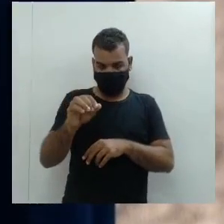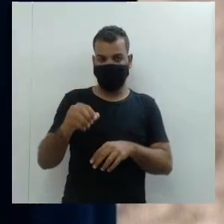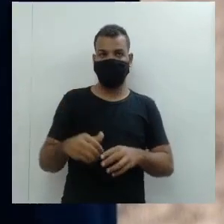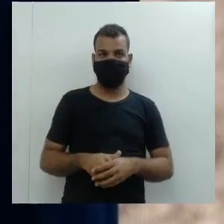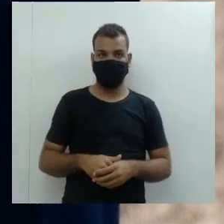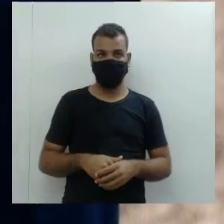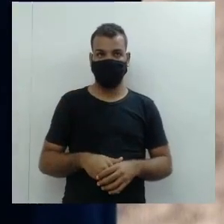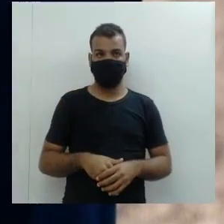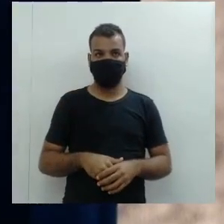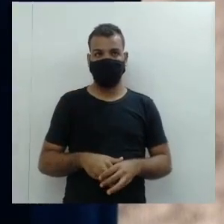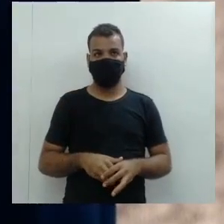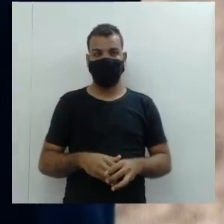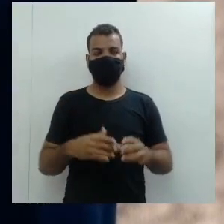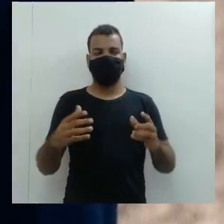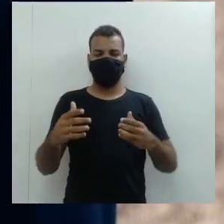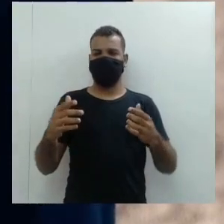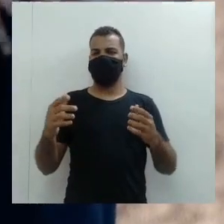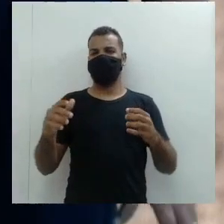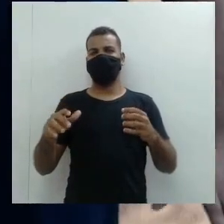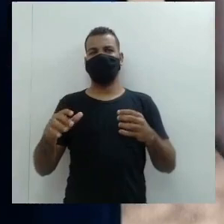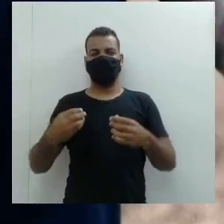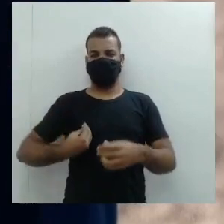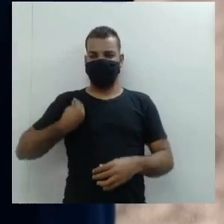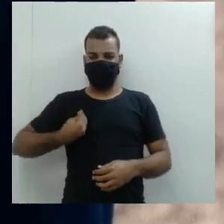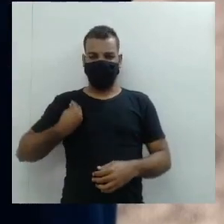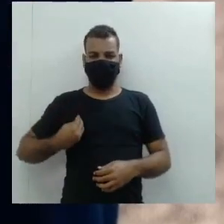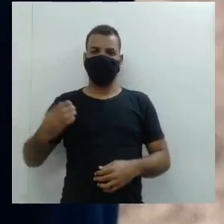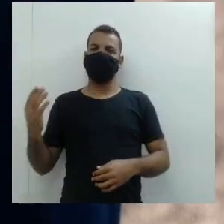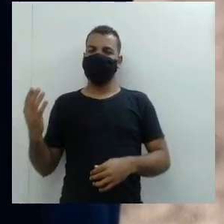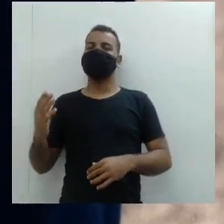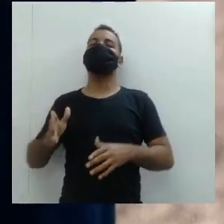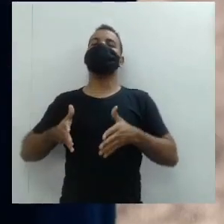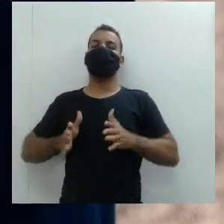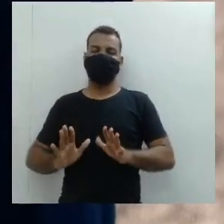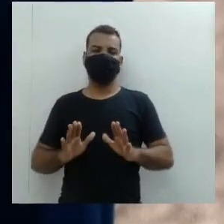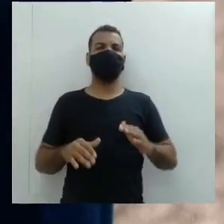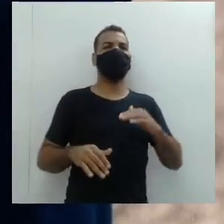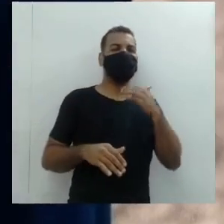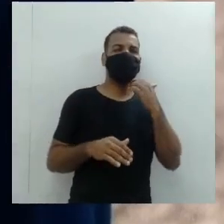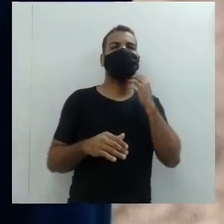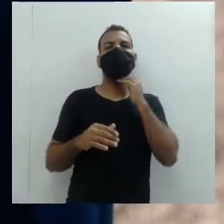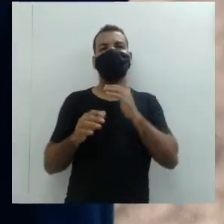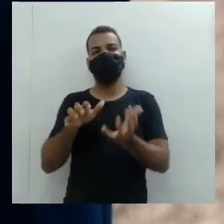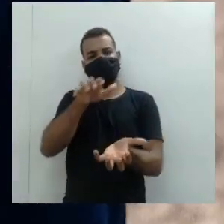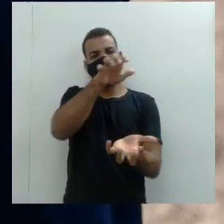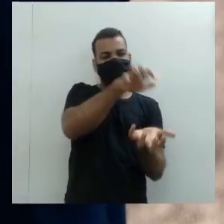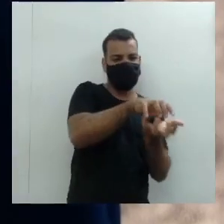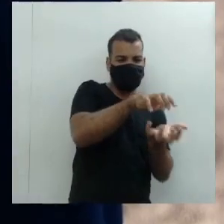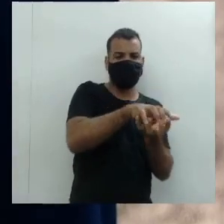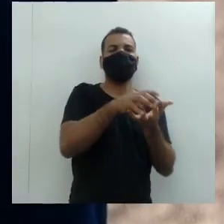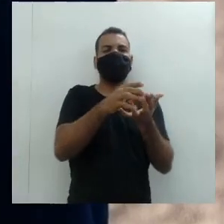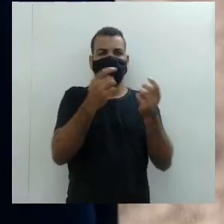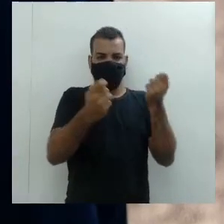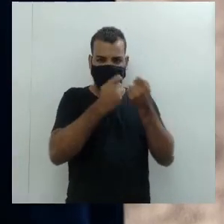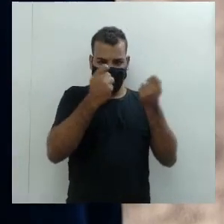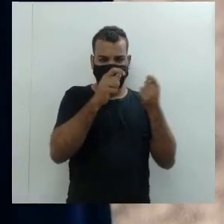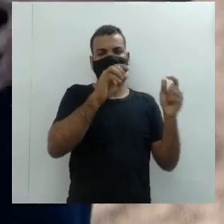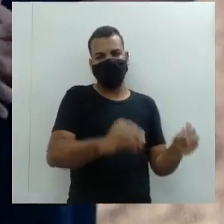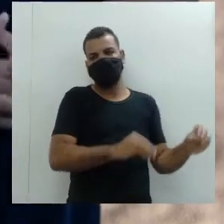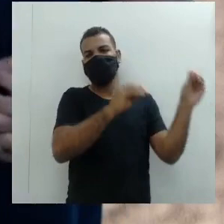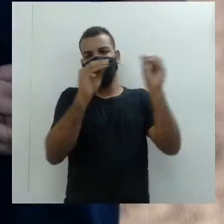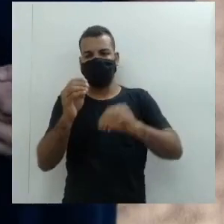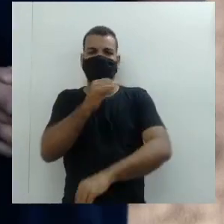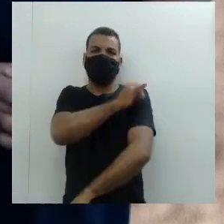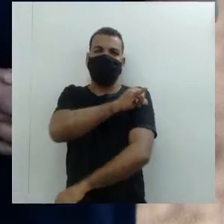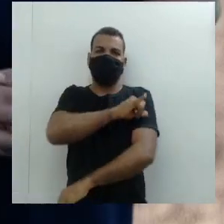Então, as duas pontas da vida do Álvaro Lins foram passadas, né, entre Pernambuco, né, Caruaru especificamente, e Rio de